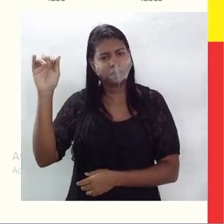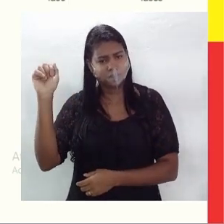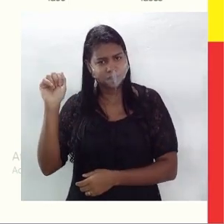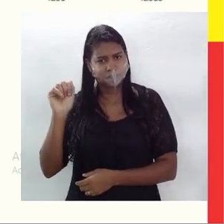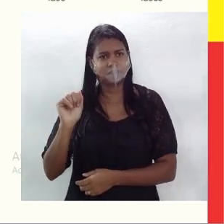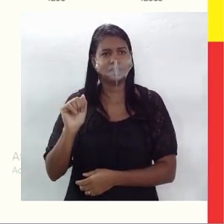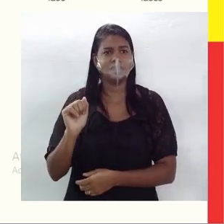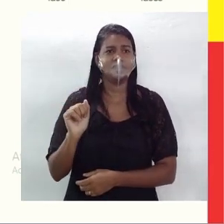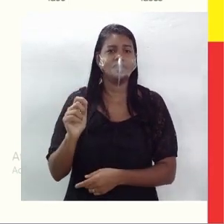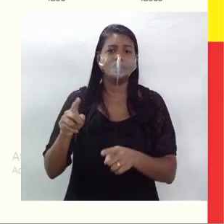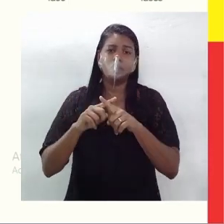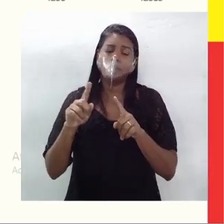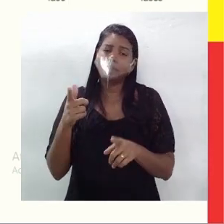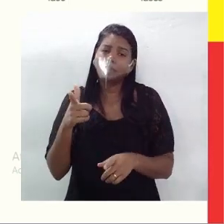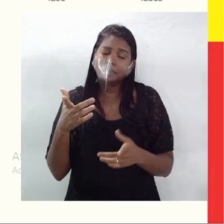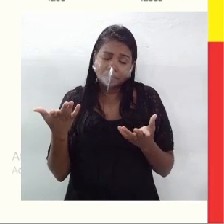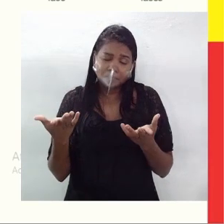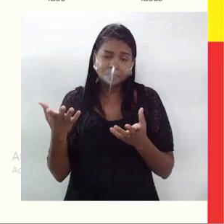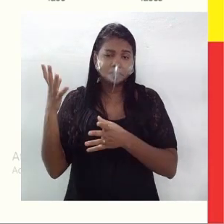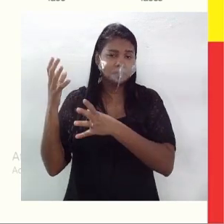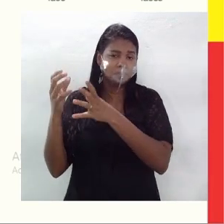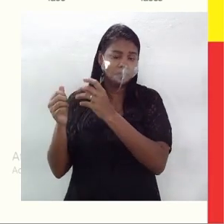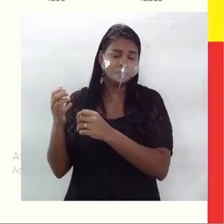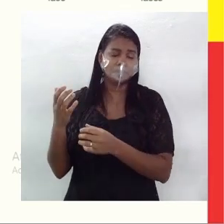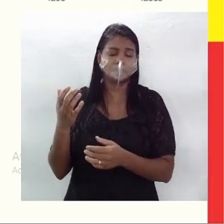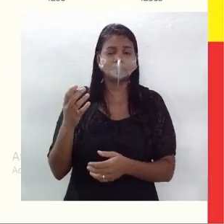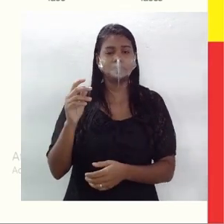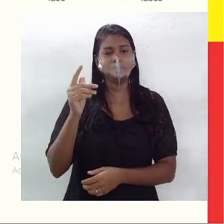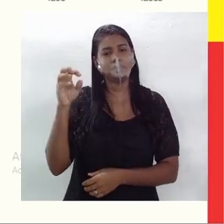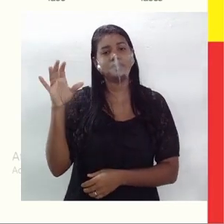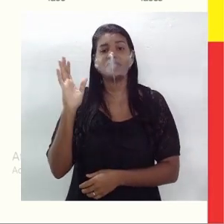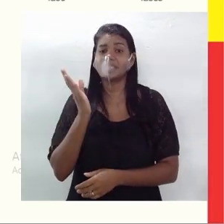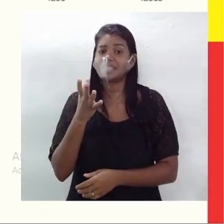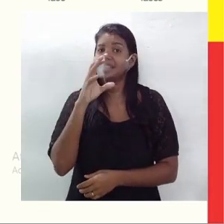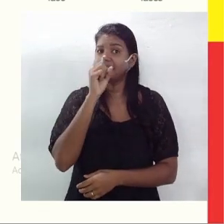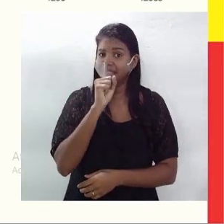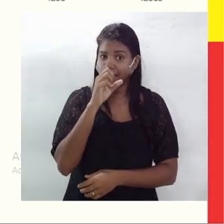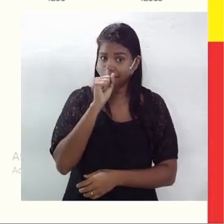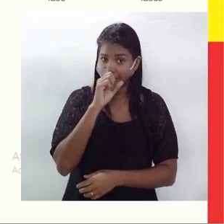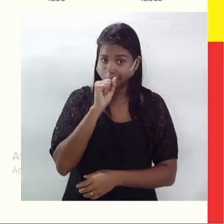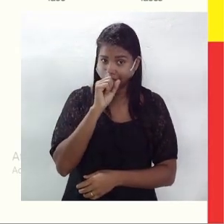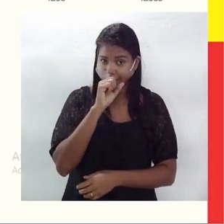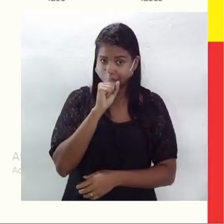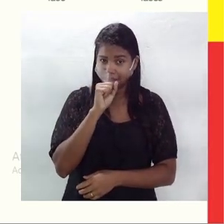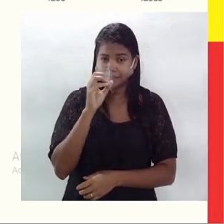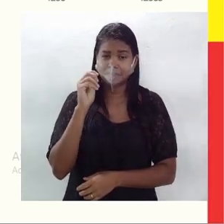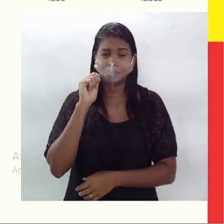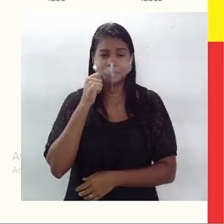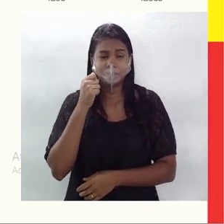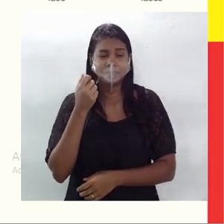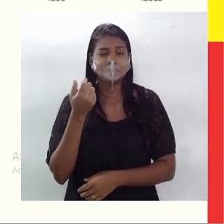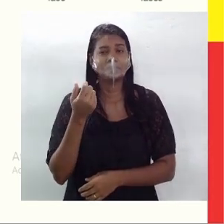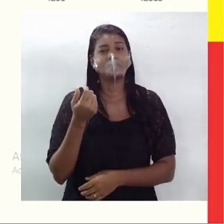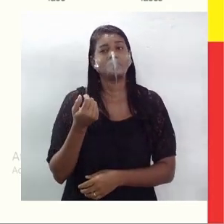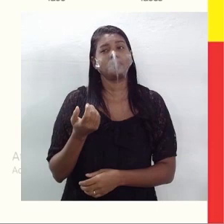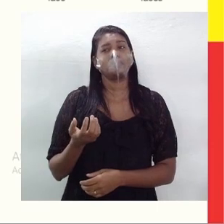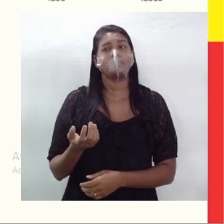coloidal, mas não deixa de ser homogêneo. Já a laranjada, ela é uma substância que